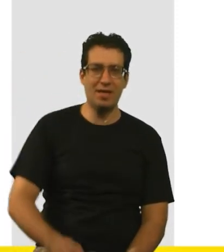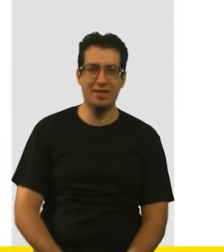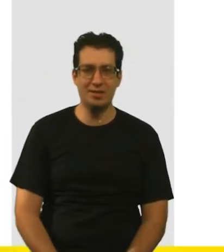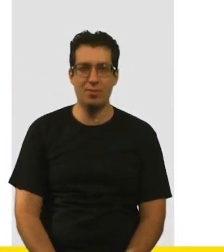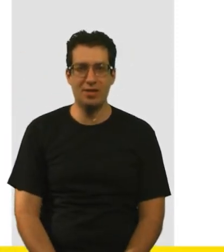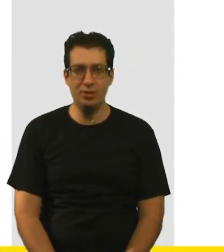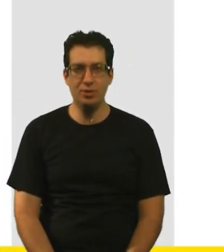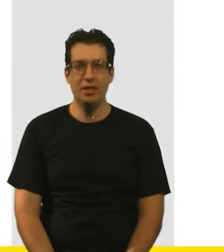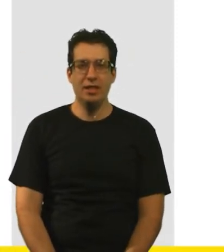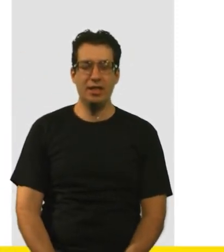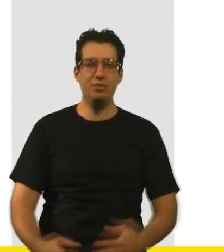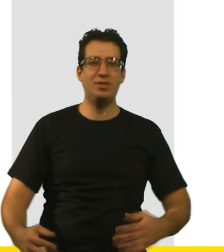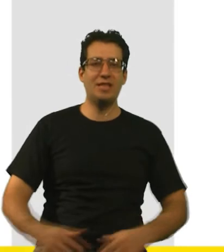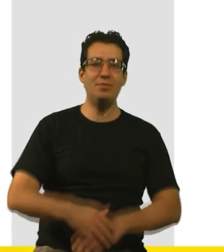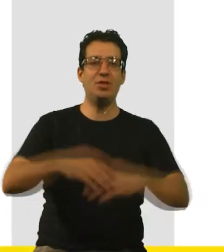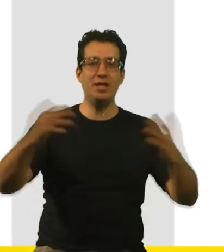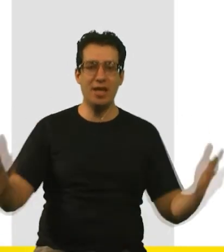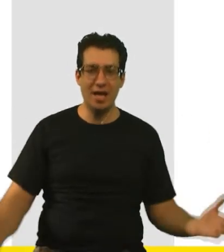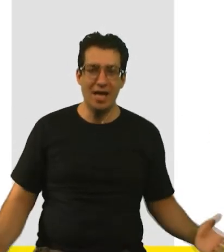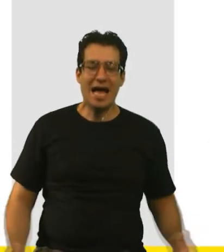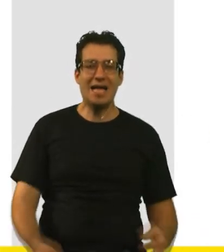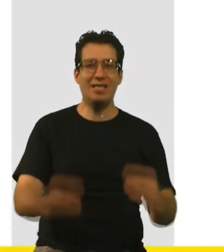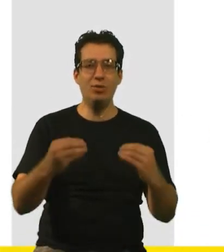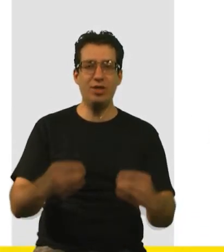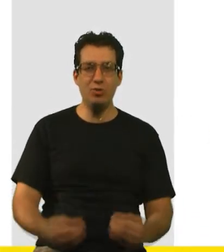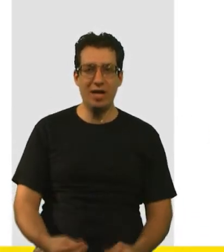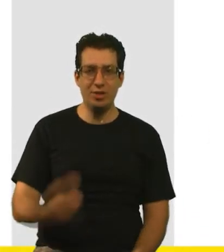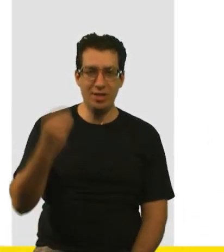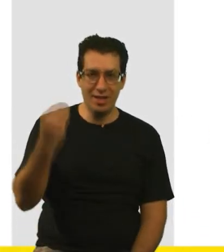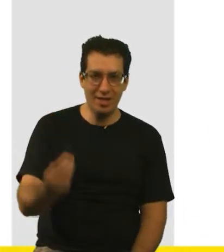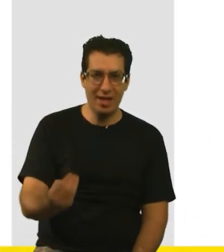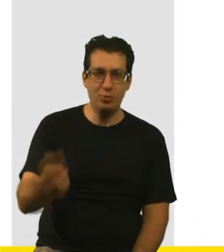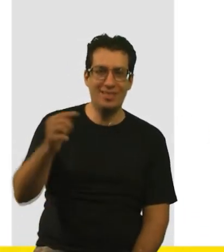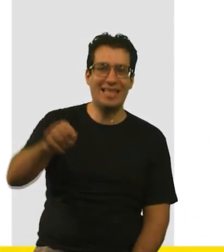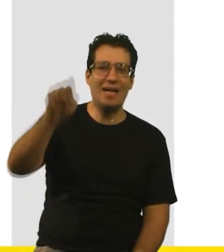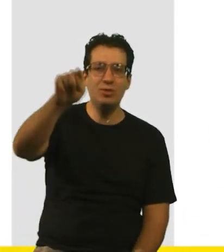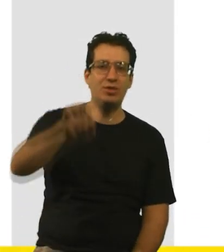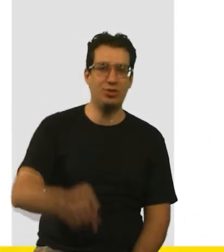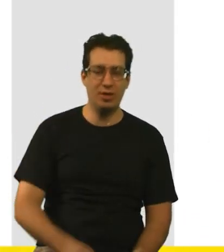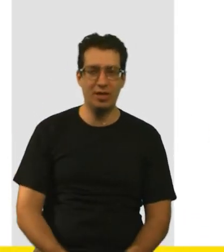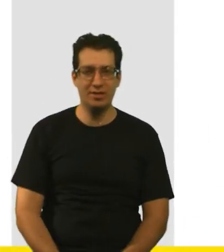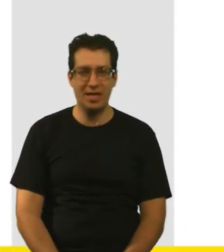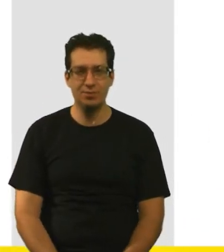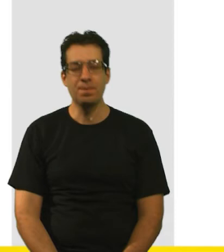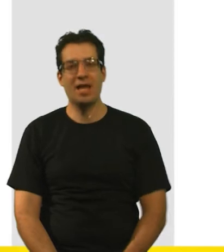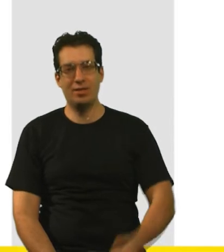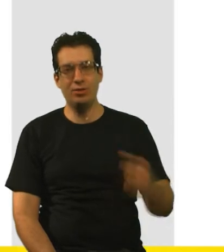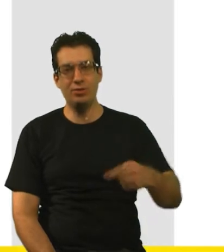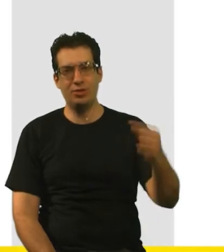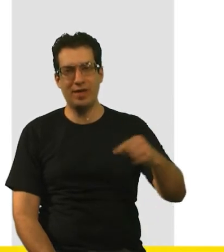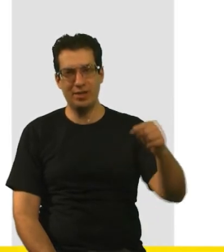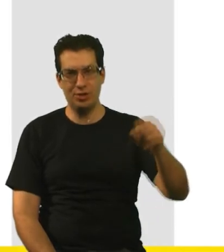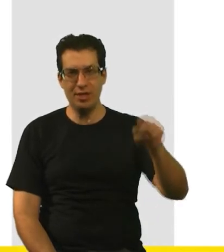foram repassadas ao Brasil e não se sabe de quem que é. Aquilo que não é de ninguém é do estado em que estiver localizado.